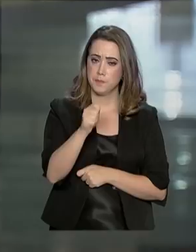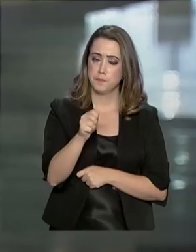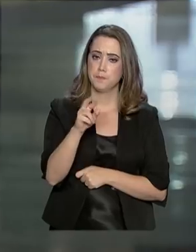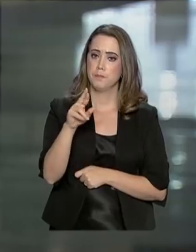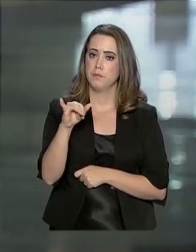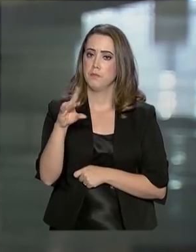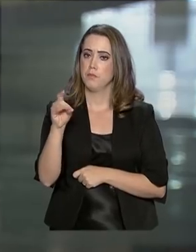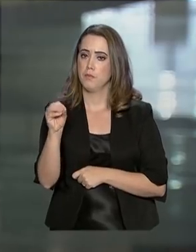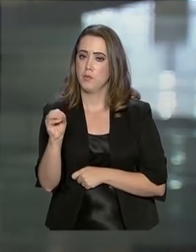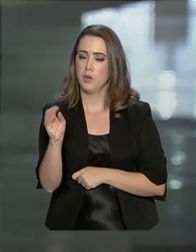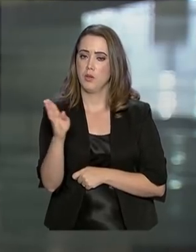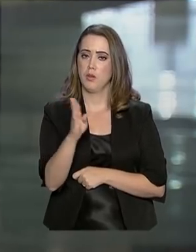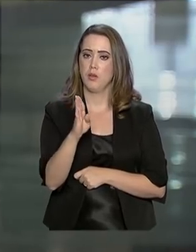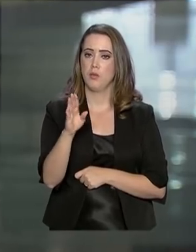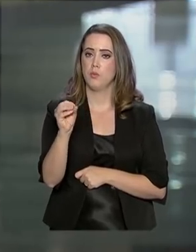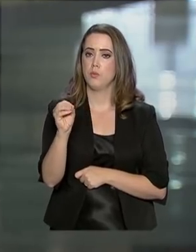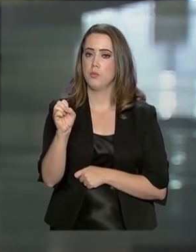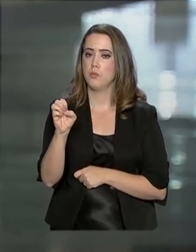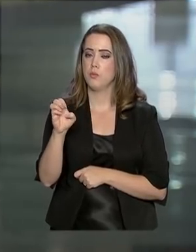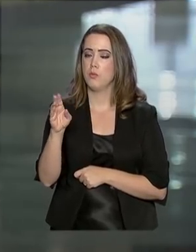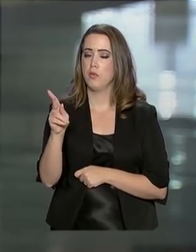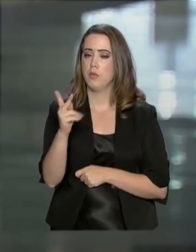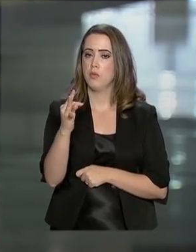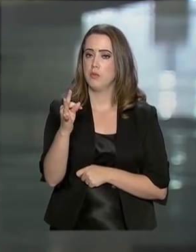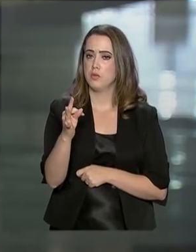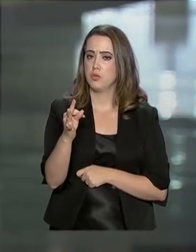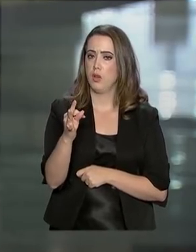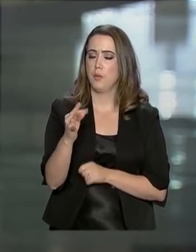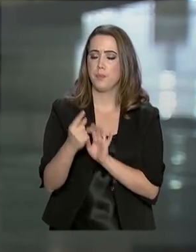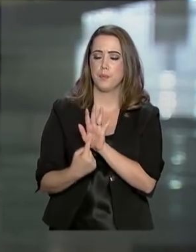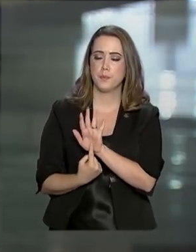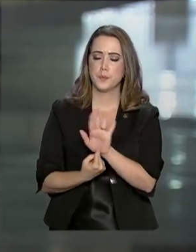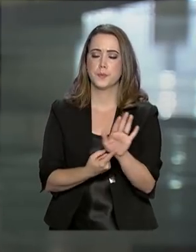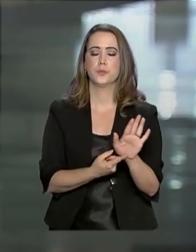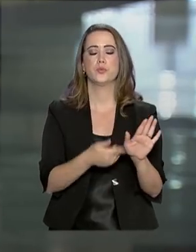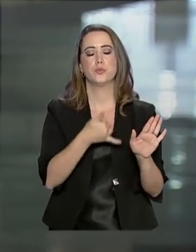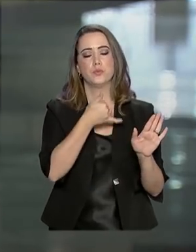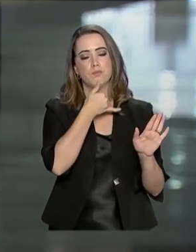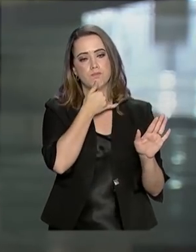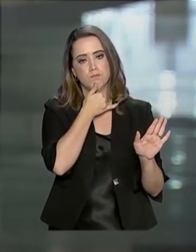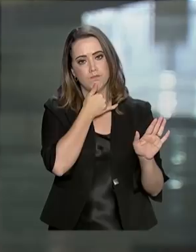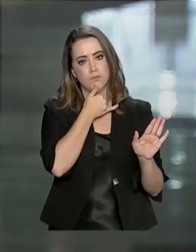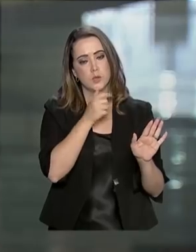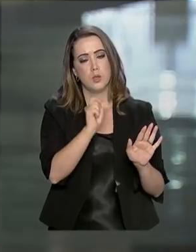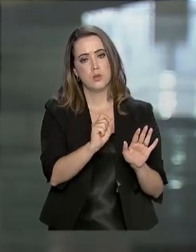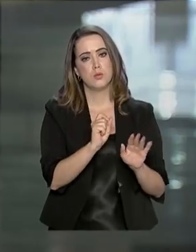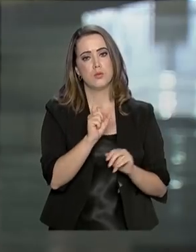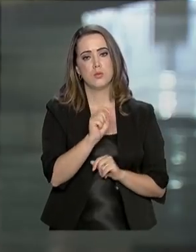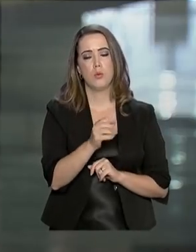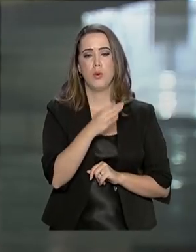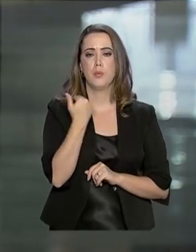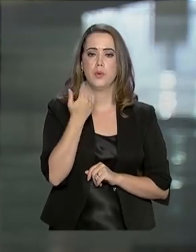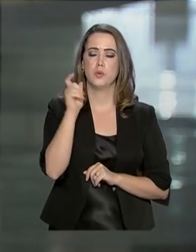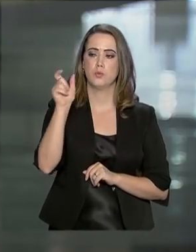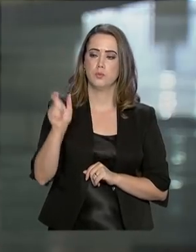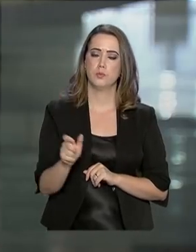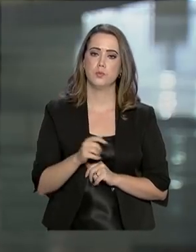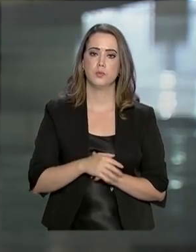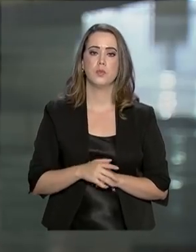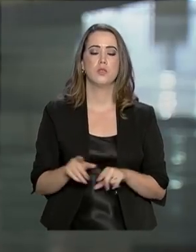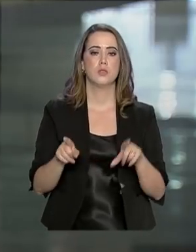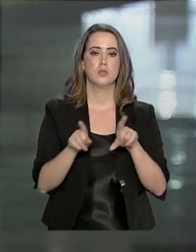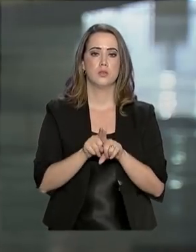porta-voz o presidente Jair bolsonaro eh demonstrou consternação com a morte do jornalista Além